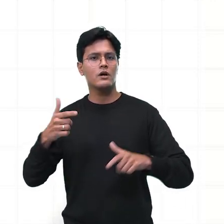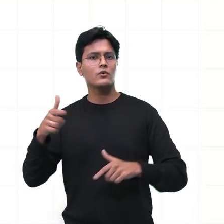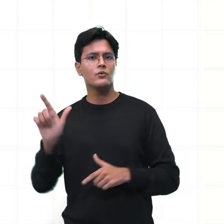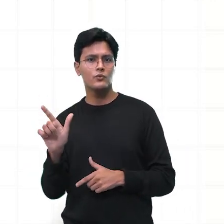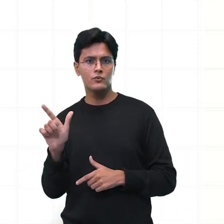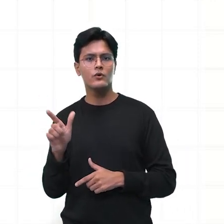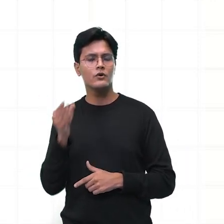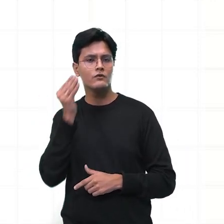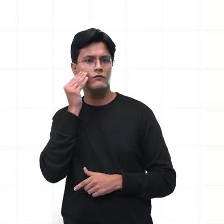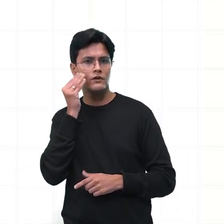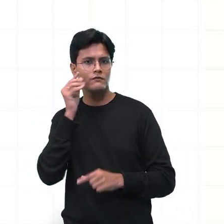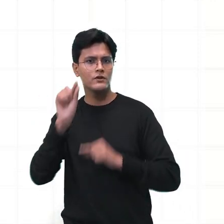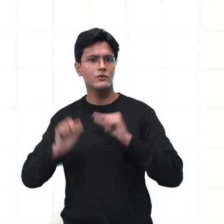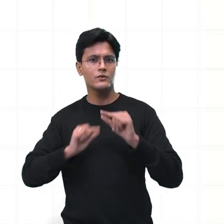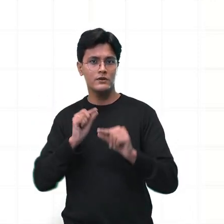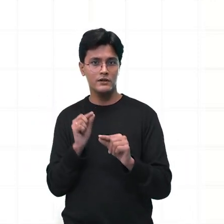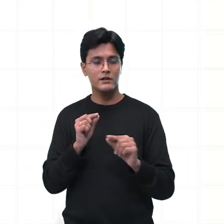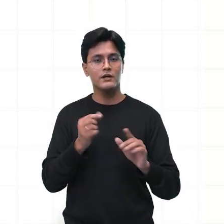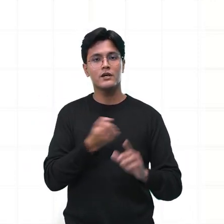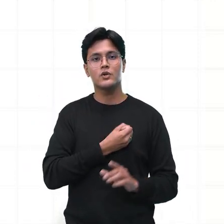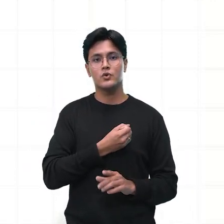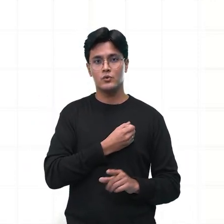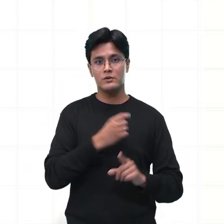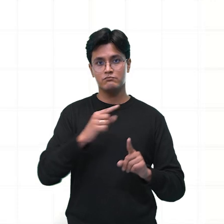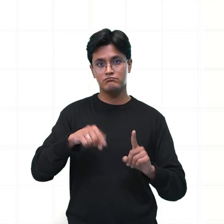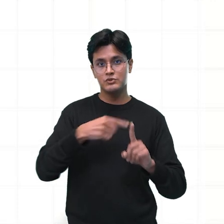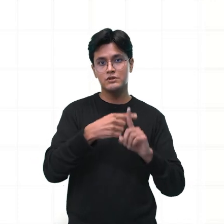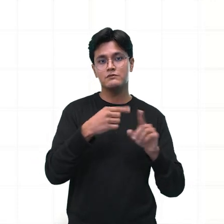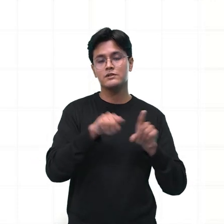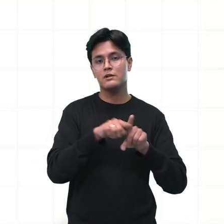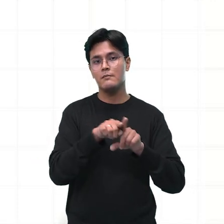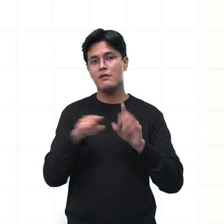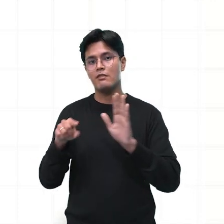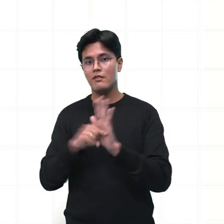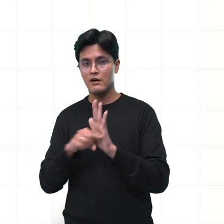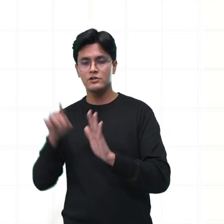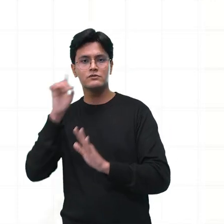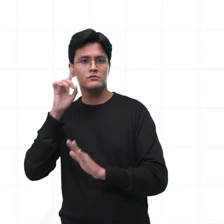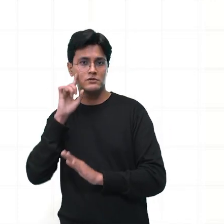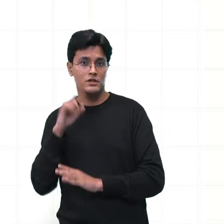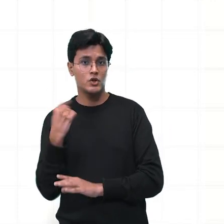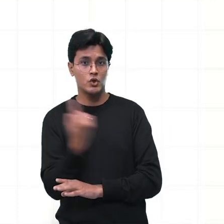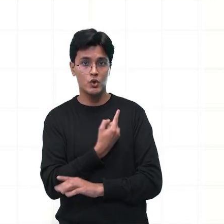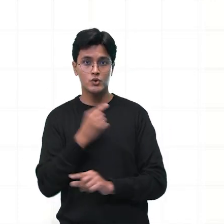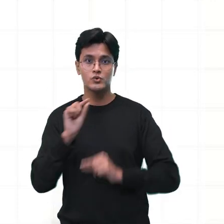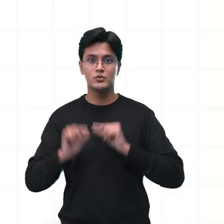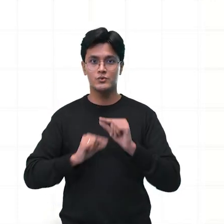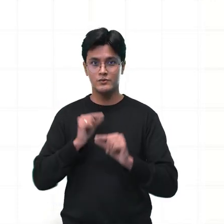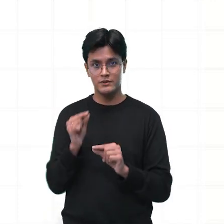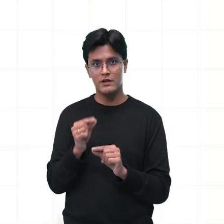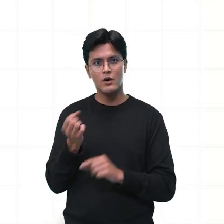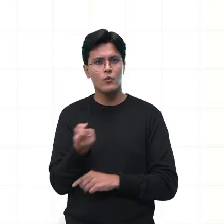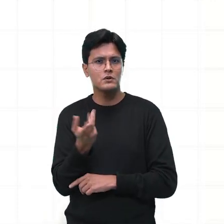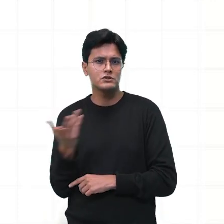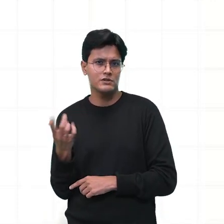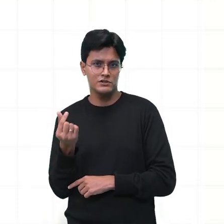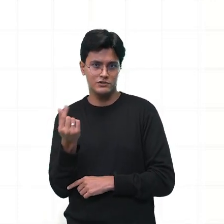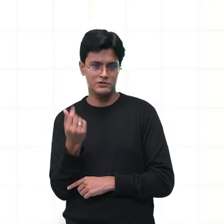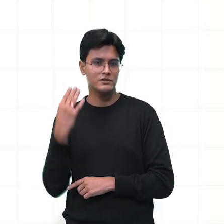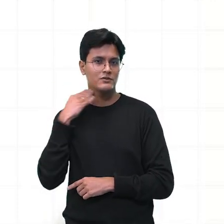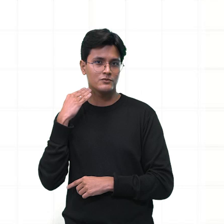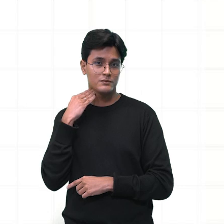gente verifica os números positivos e negativos no nosso dia a dia é no saldo da conta, né,